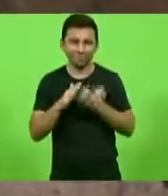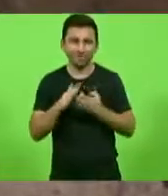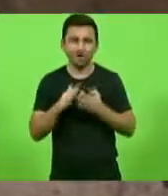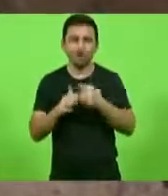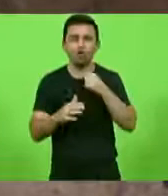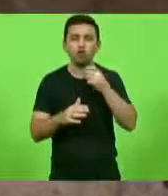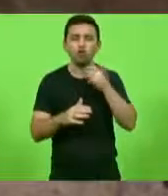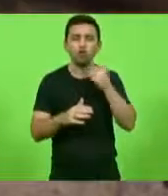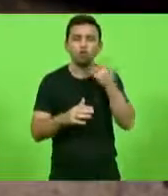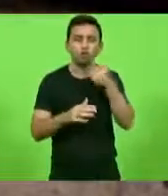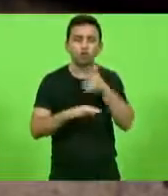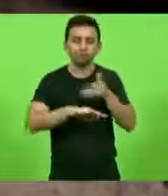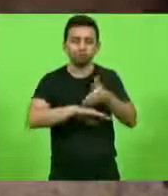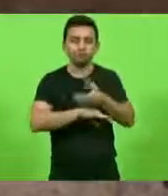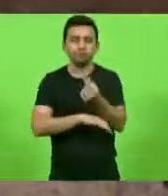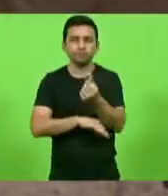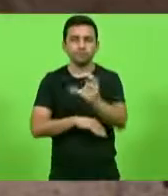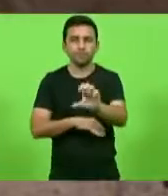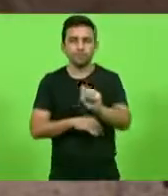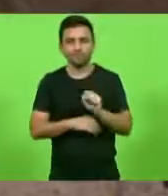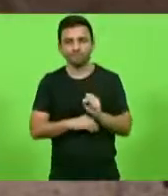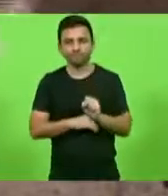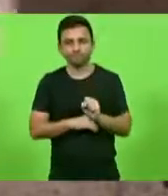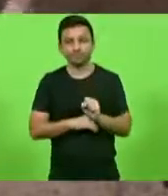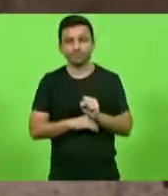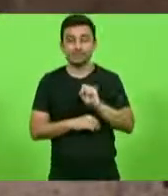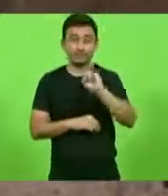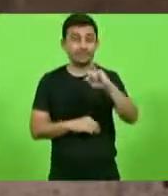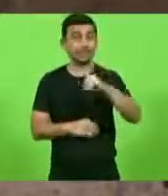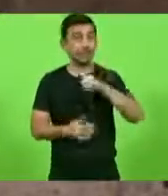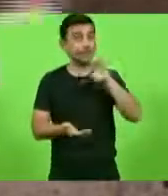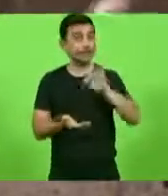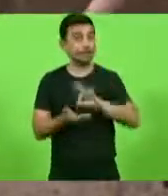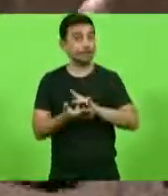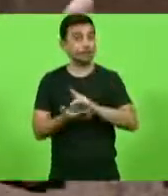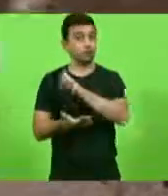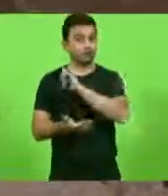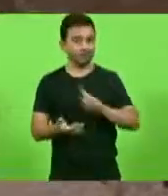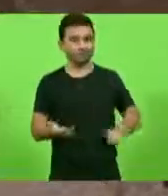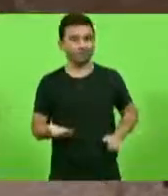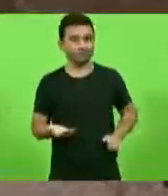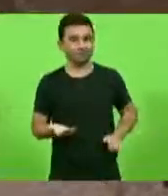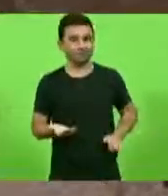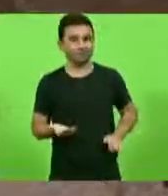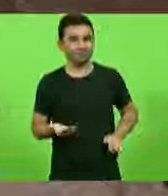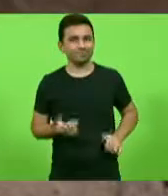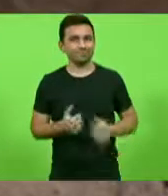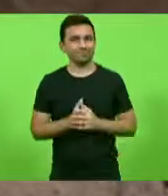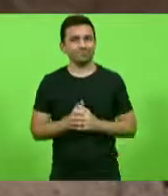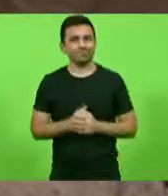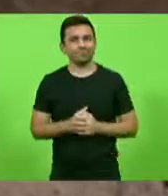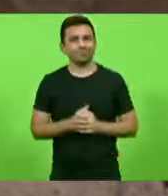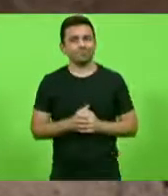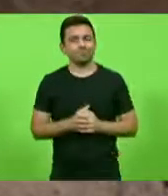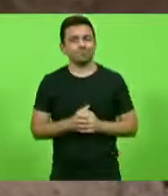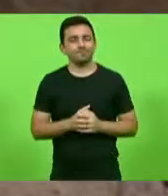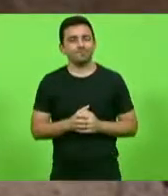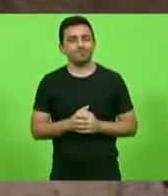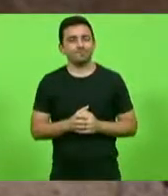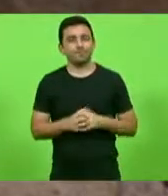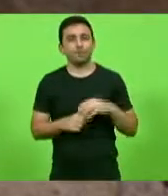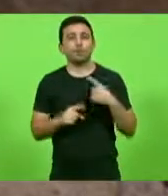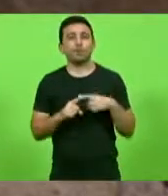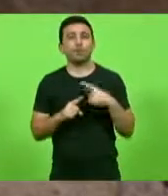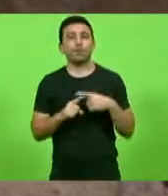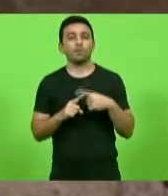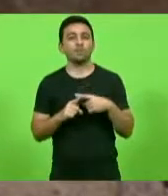esses recursos, se eles de fato existirem, se o governo mandou, tem que existir, porque senão é ele que vai ficar com esse ônus, porque